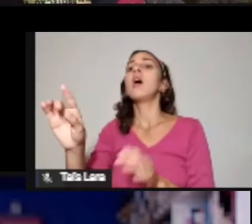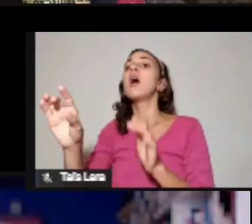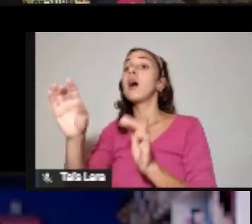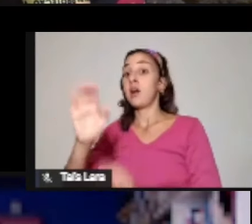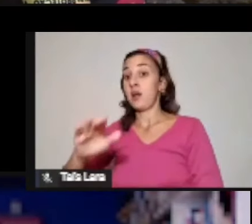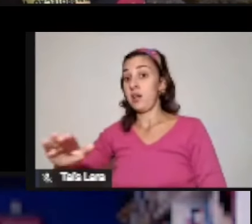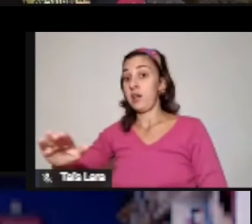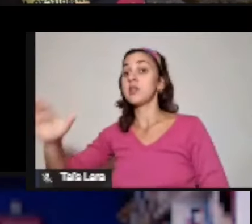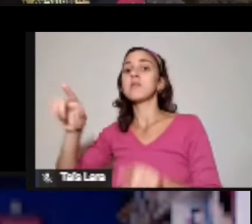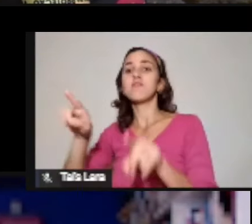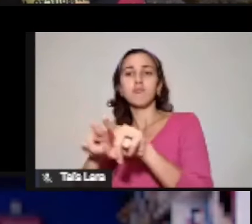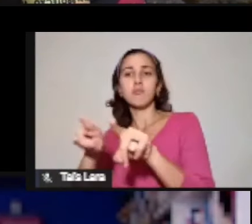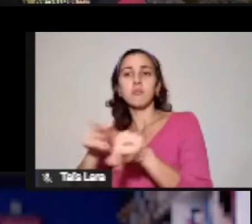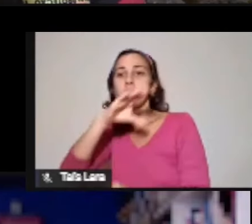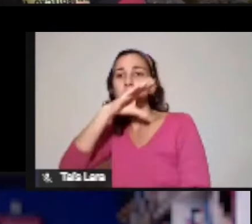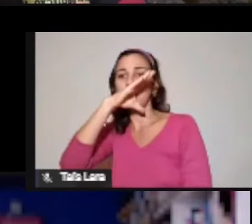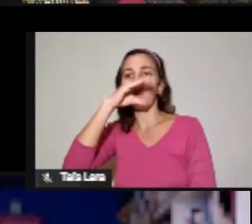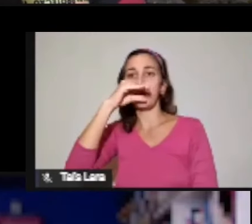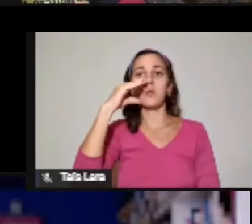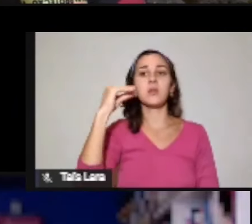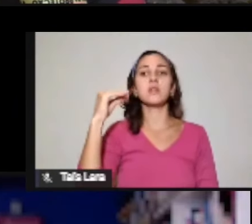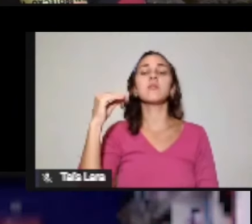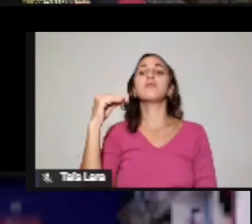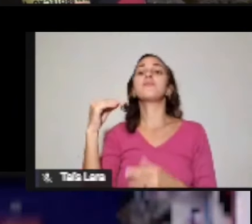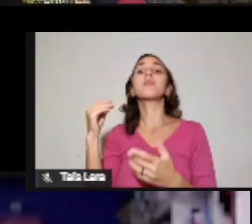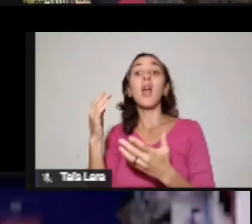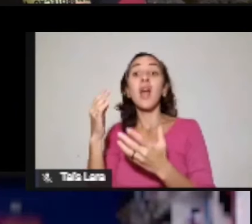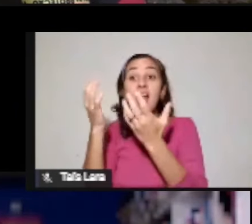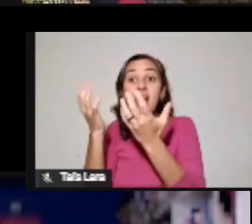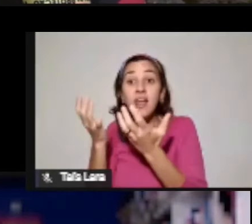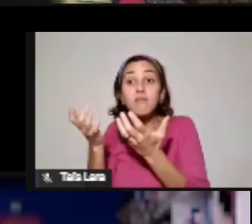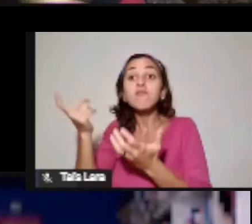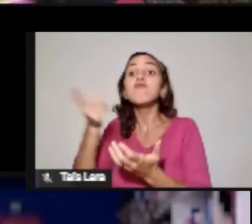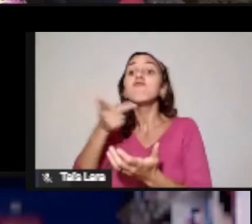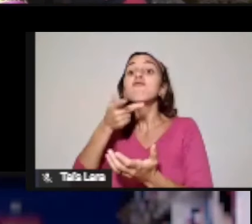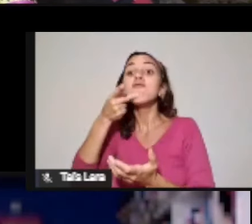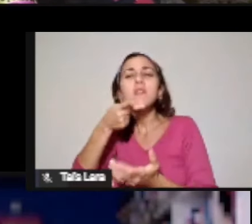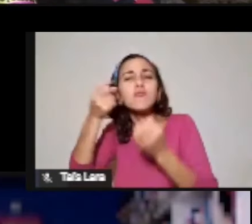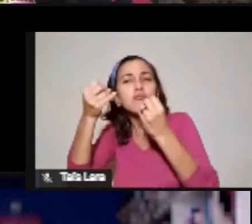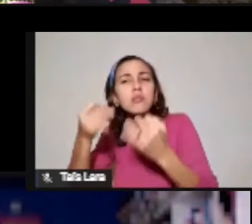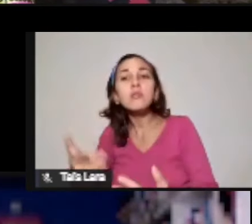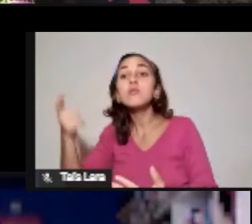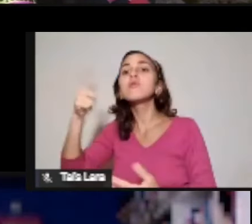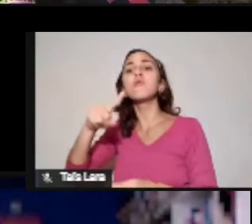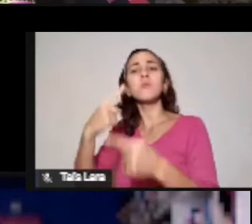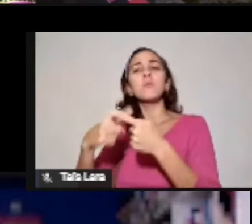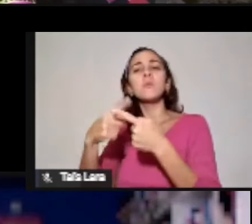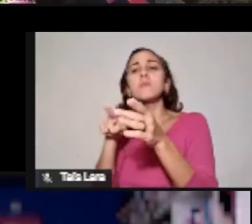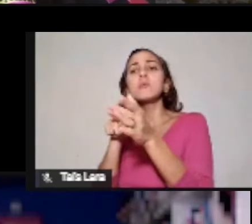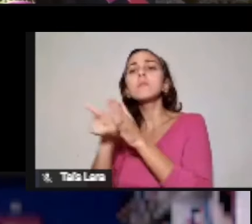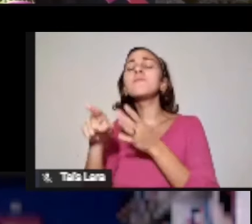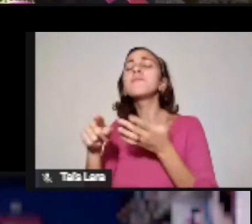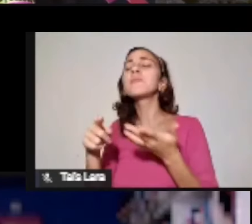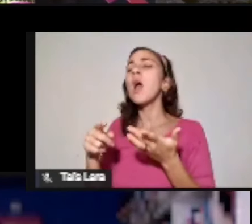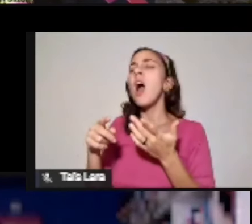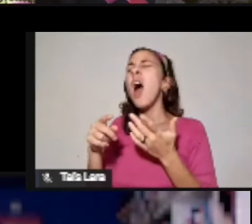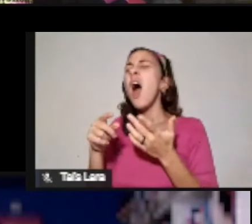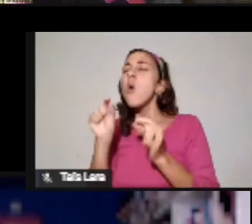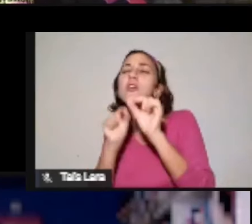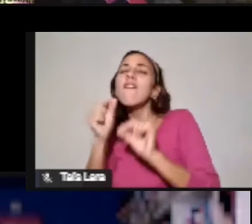quis refalar, quis falar sobre isso de novo? Porque eu queria te perguntar agora que mitos que a gente